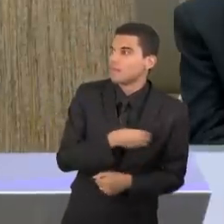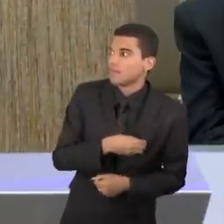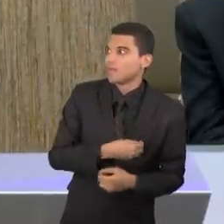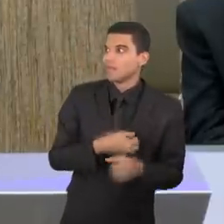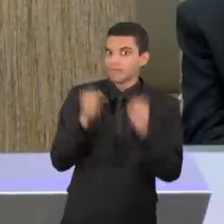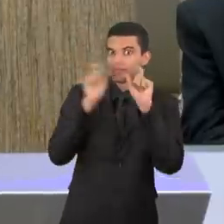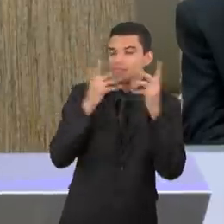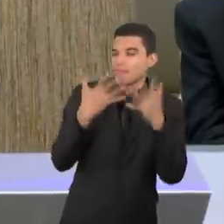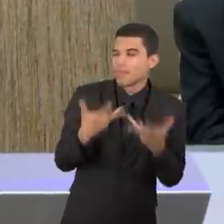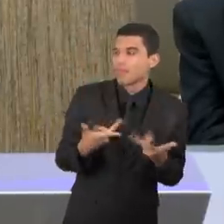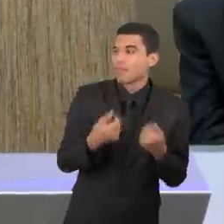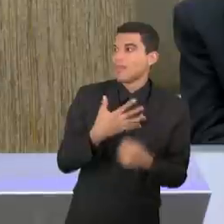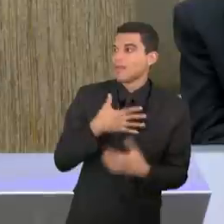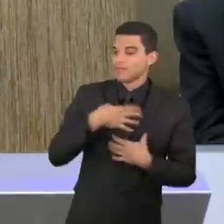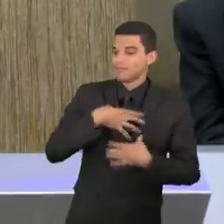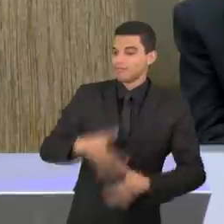quais